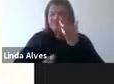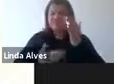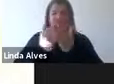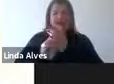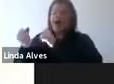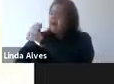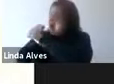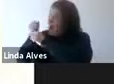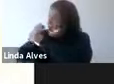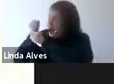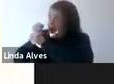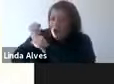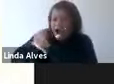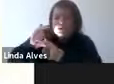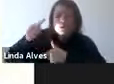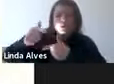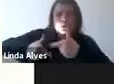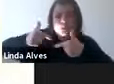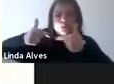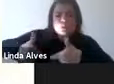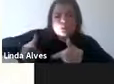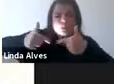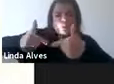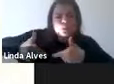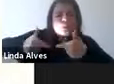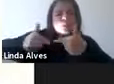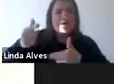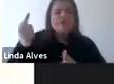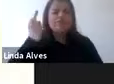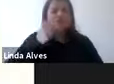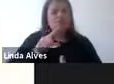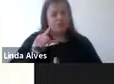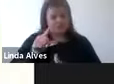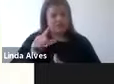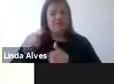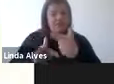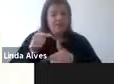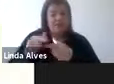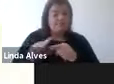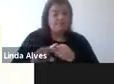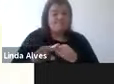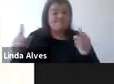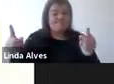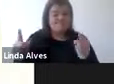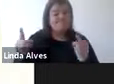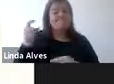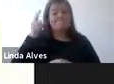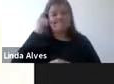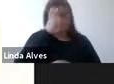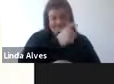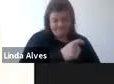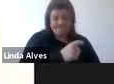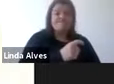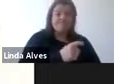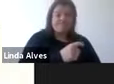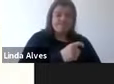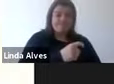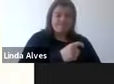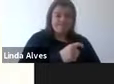e décadas de muita luta e de muita dificuldade para os trabalhadores. E, em face